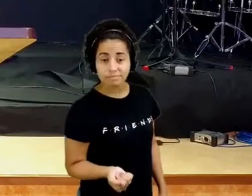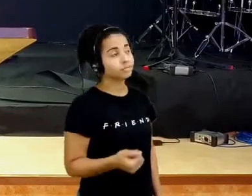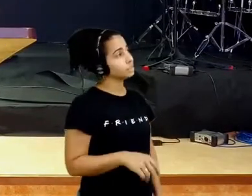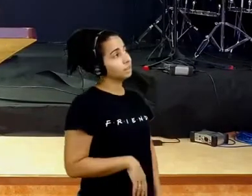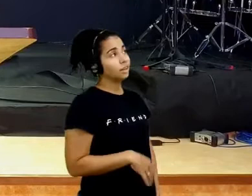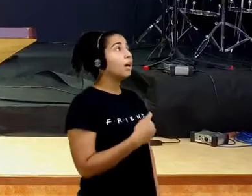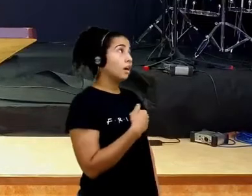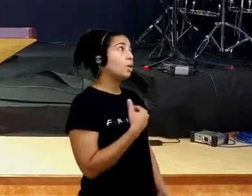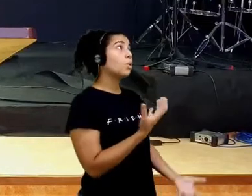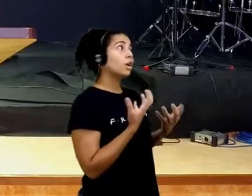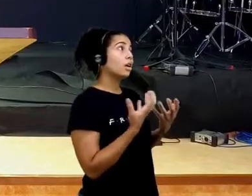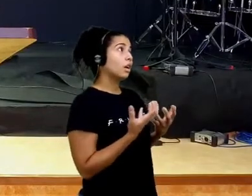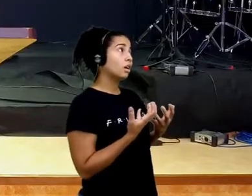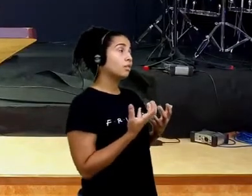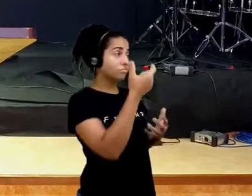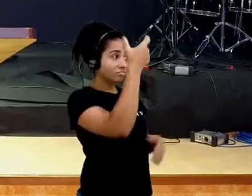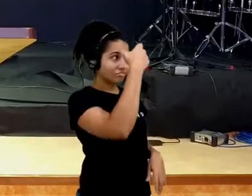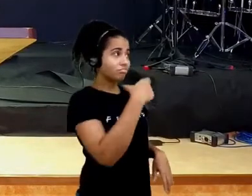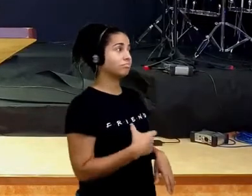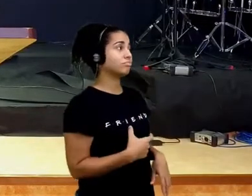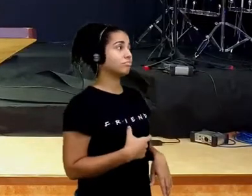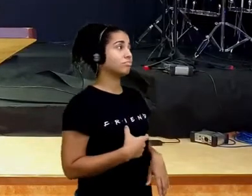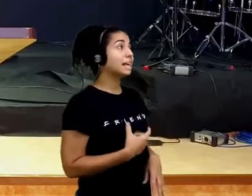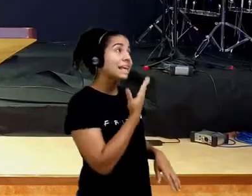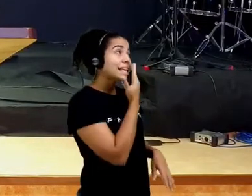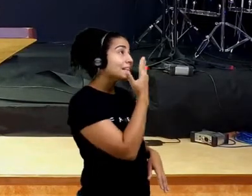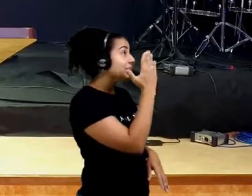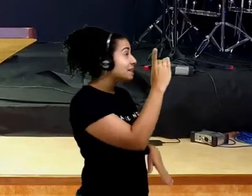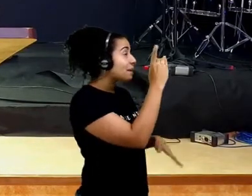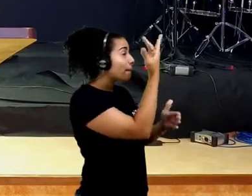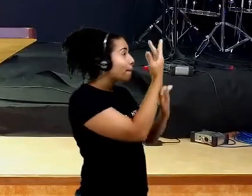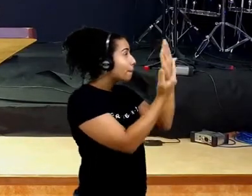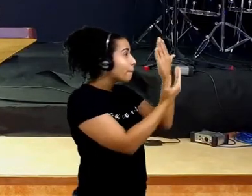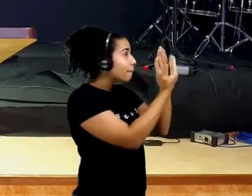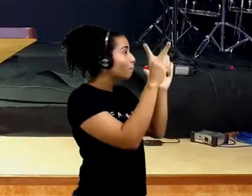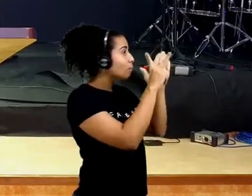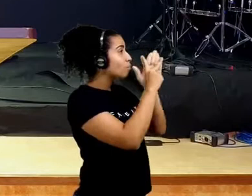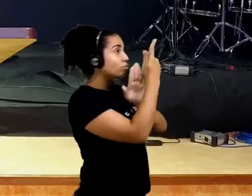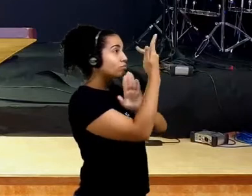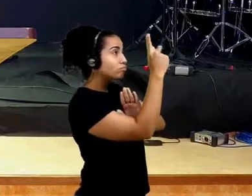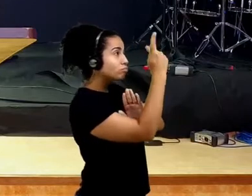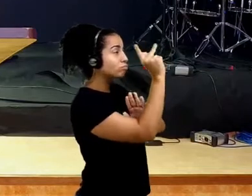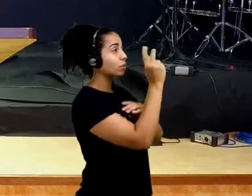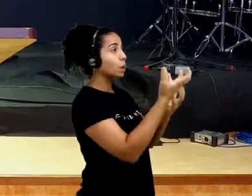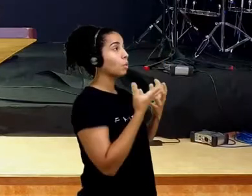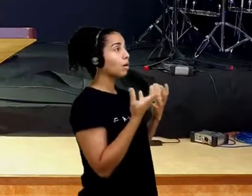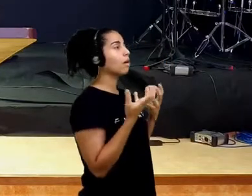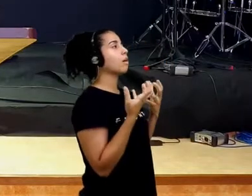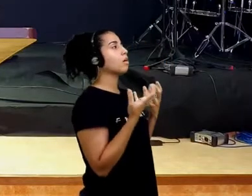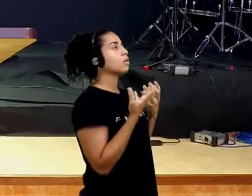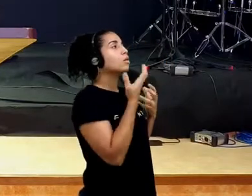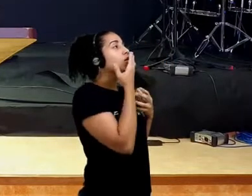Senhor, eu quero me colocar diante das tuas mãos, eu quero me colocar diante